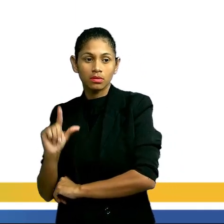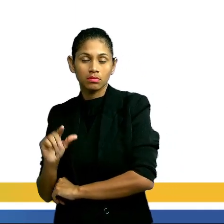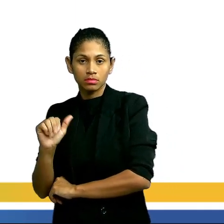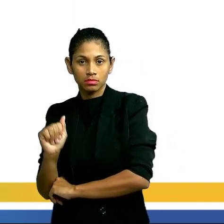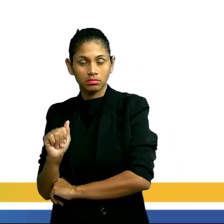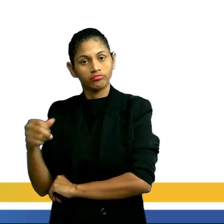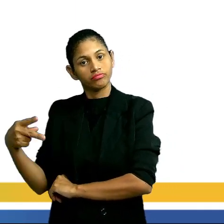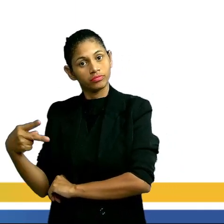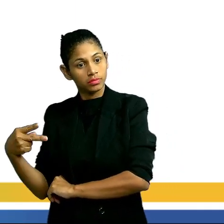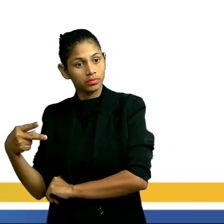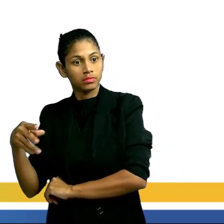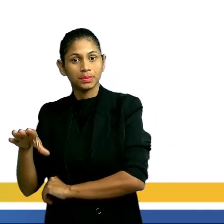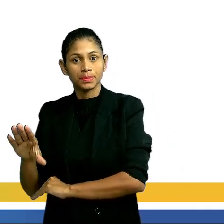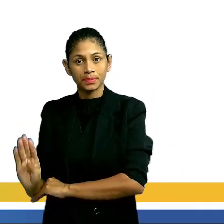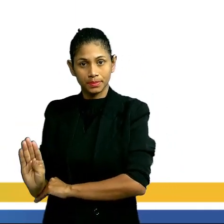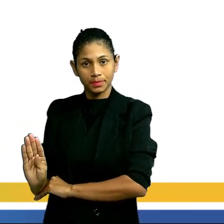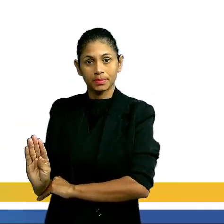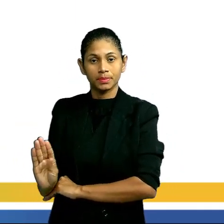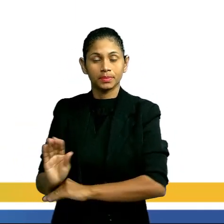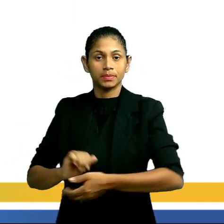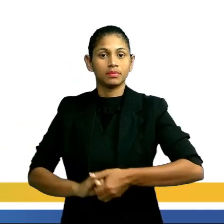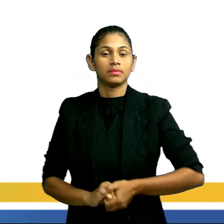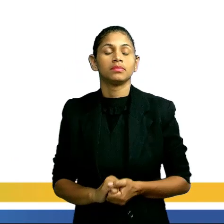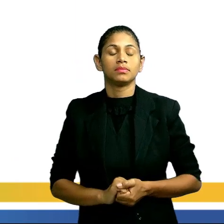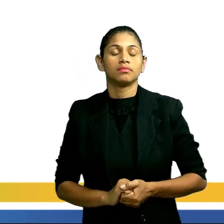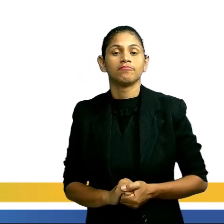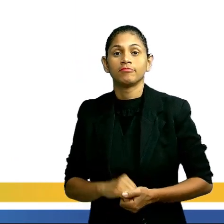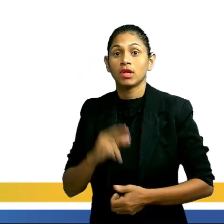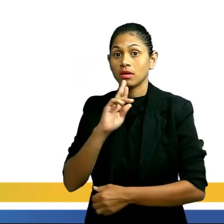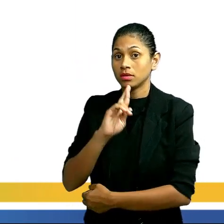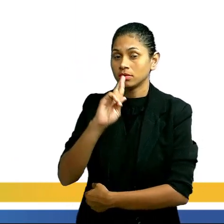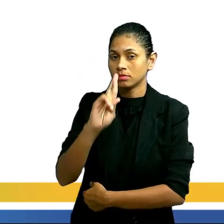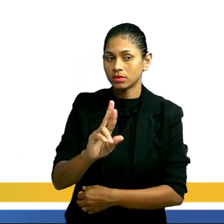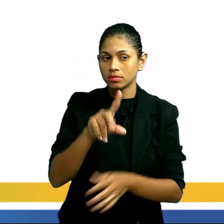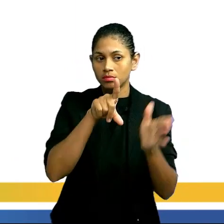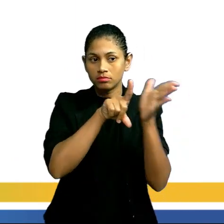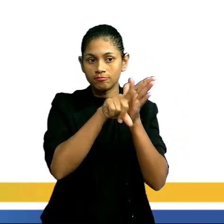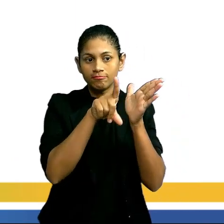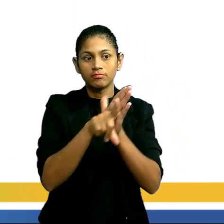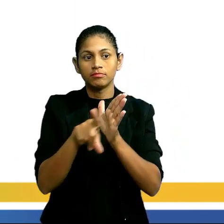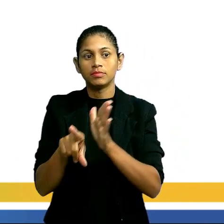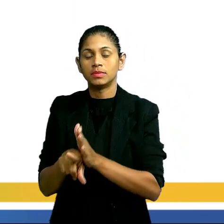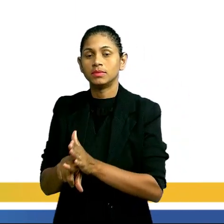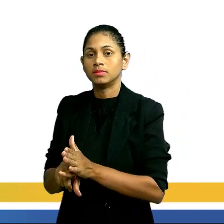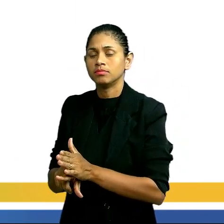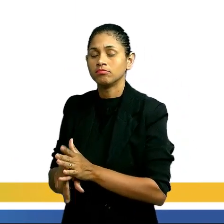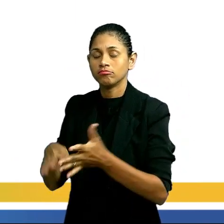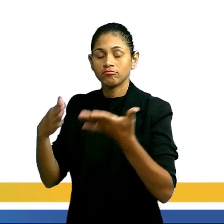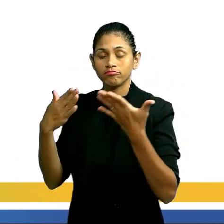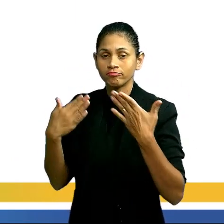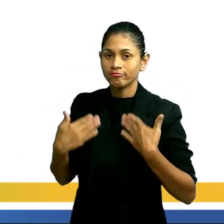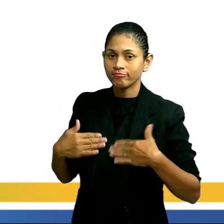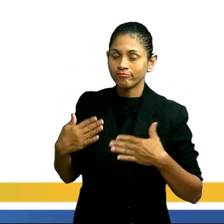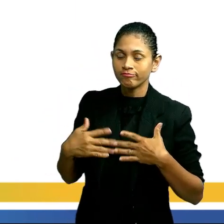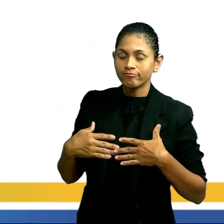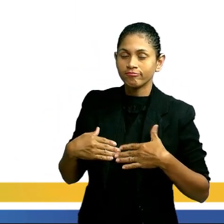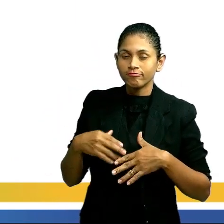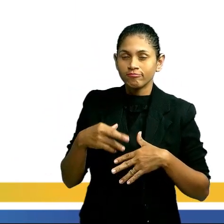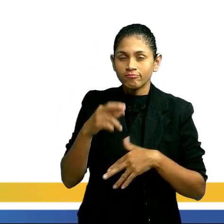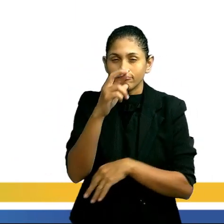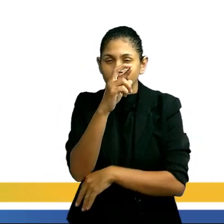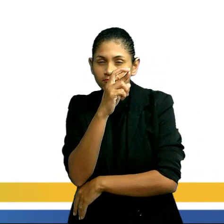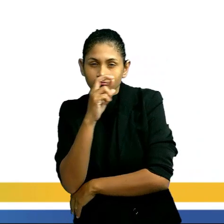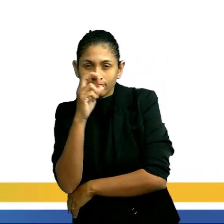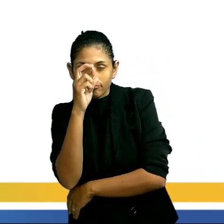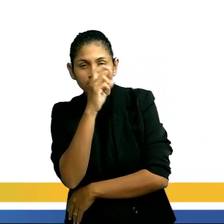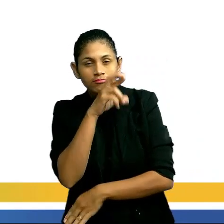a B. Ok? Vamos resolver essa questão. Questão tranquila de análise de gráficos, podemos encontrar